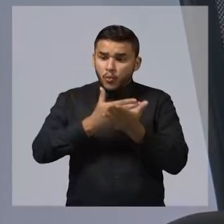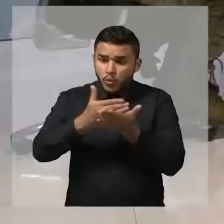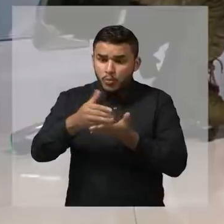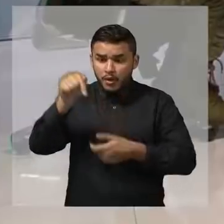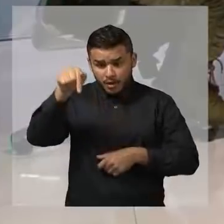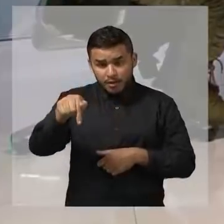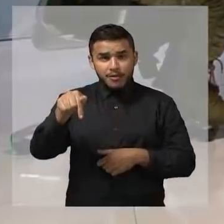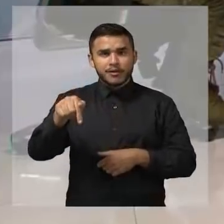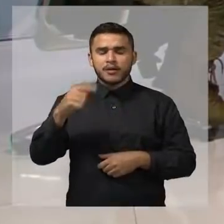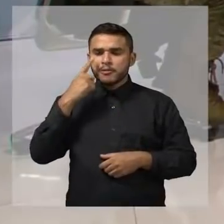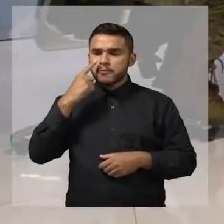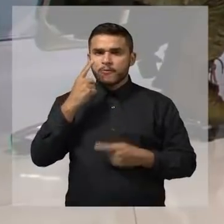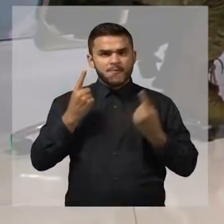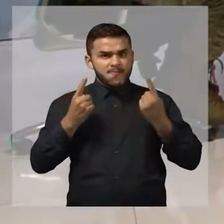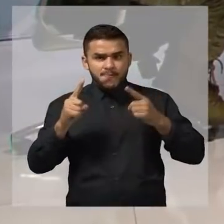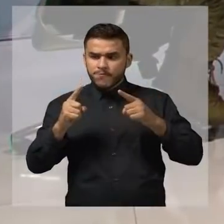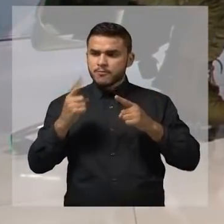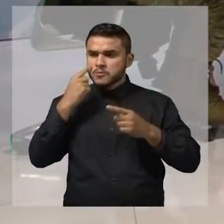prisionais.